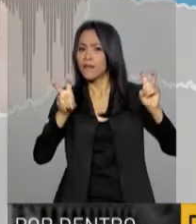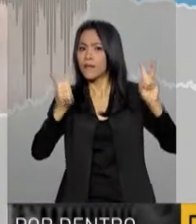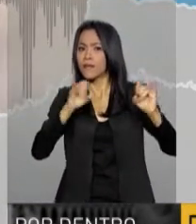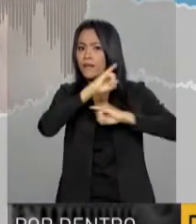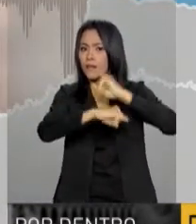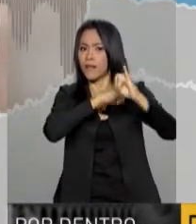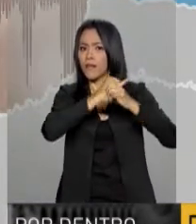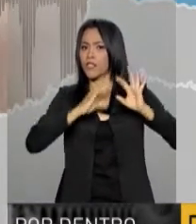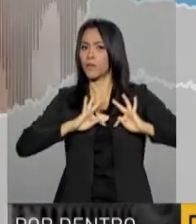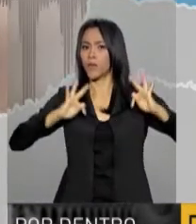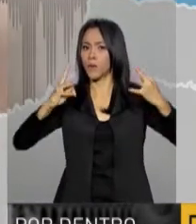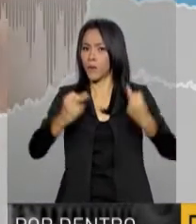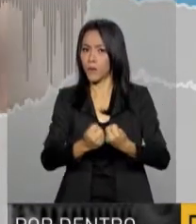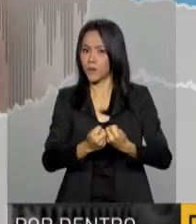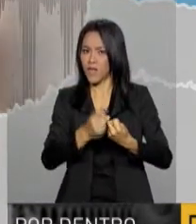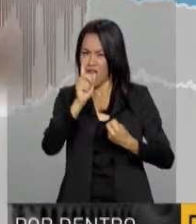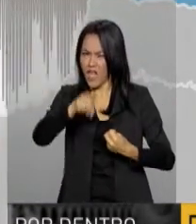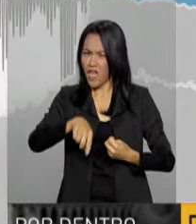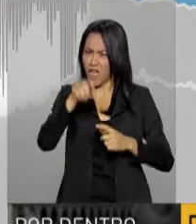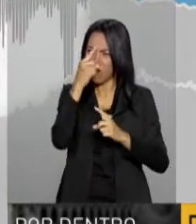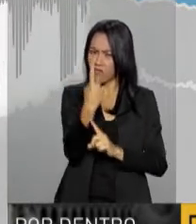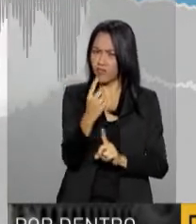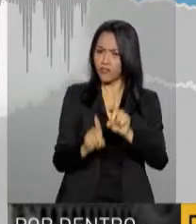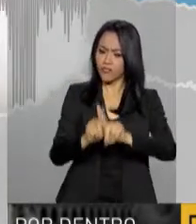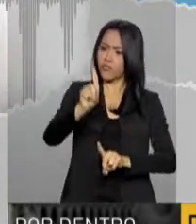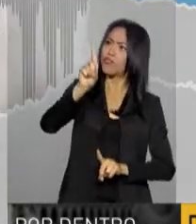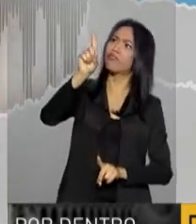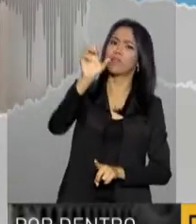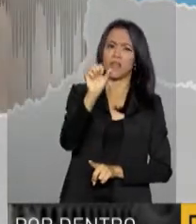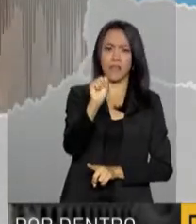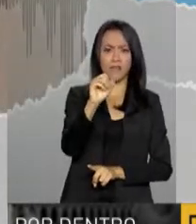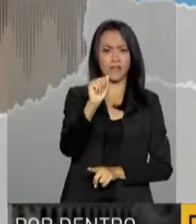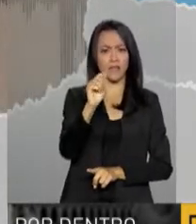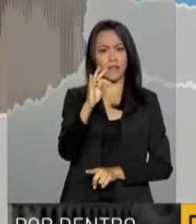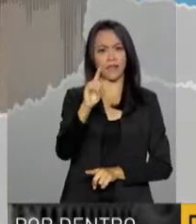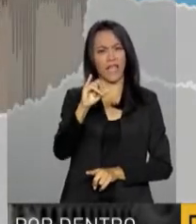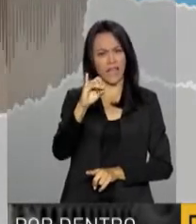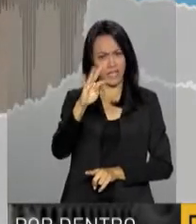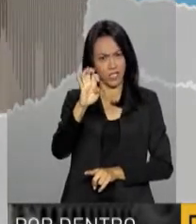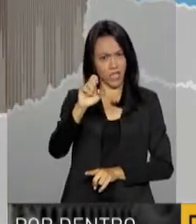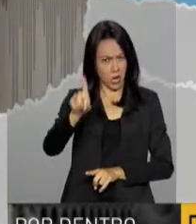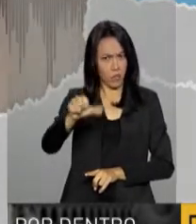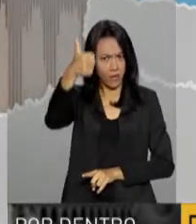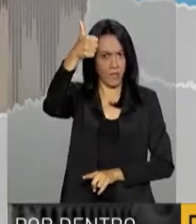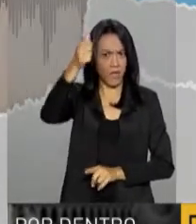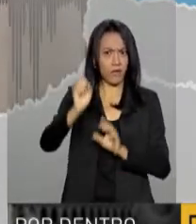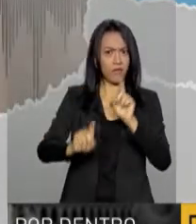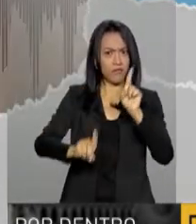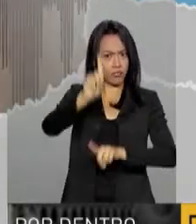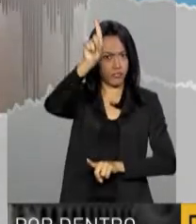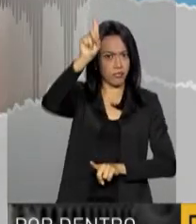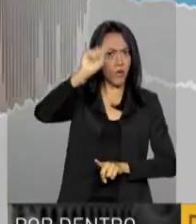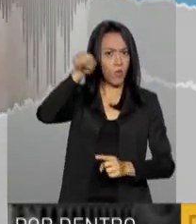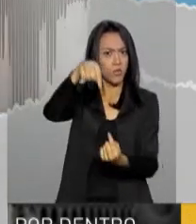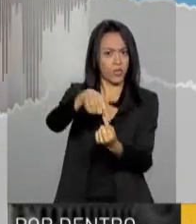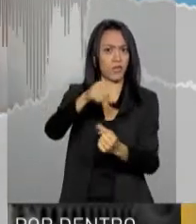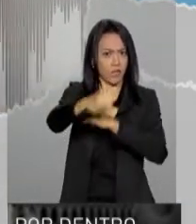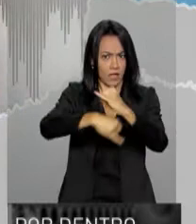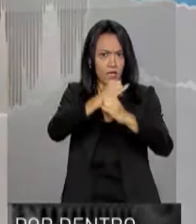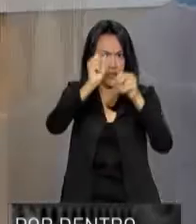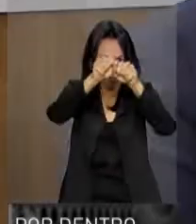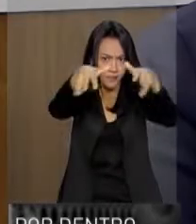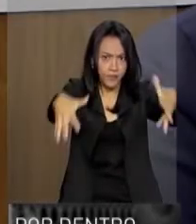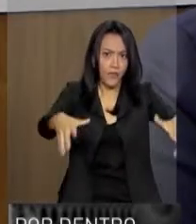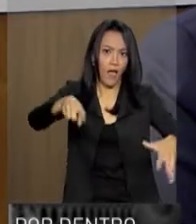evitar por meio de um satélite ministro consegue explicar que o primeiro café esse brasileiro lançado para esse fim é o primeiro satélite